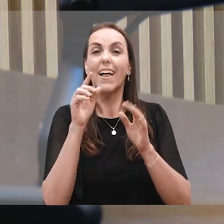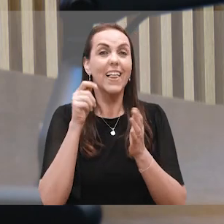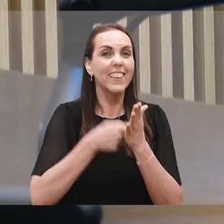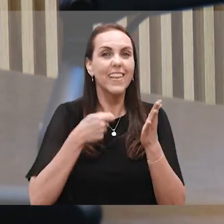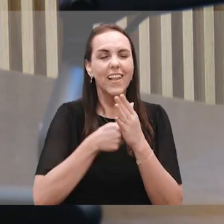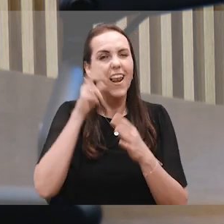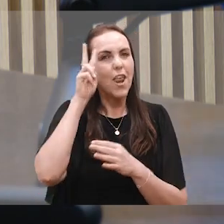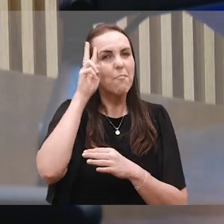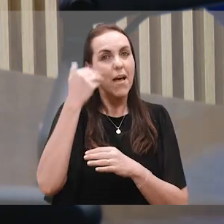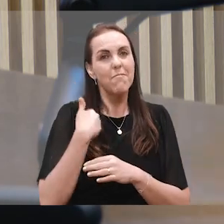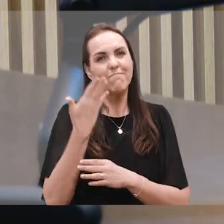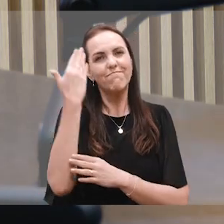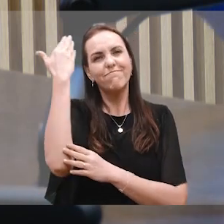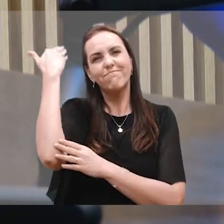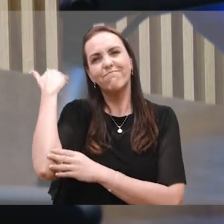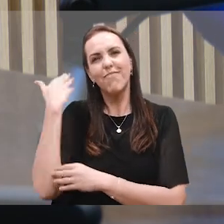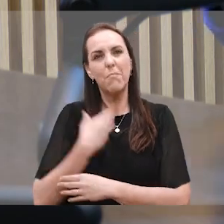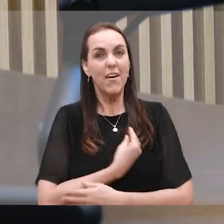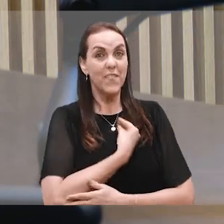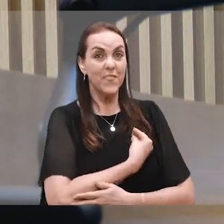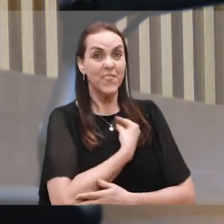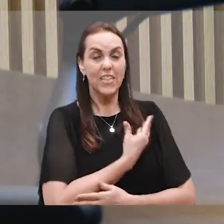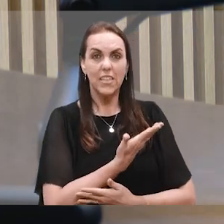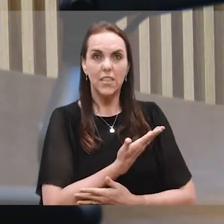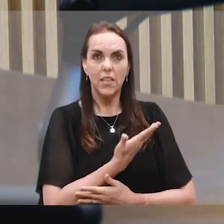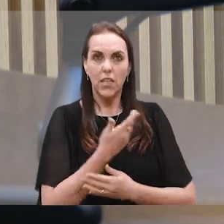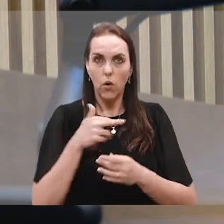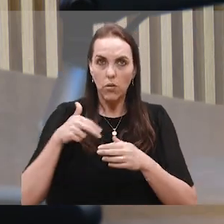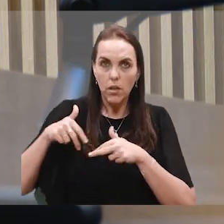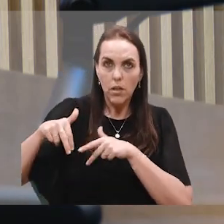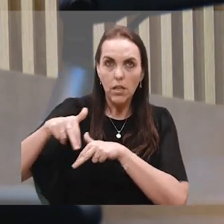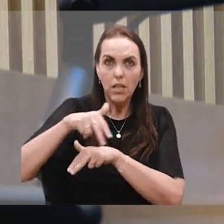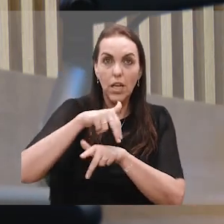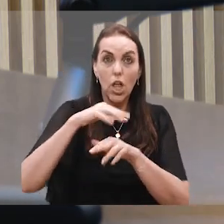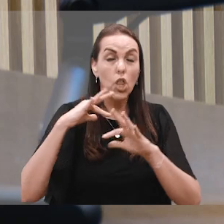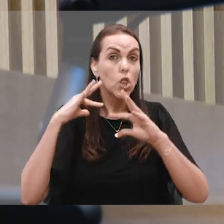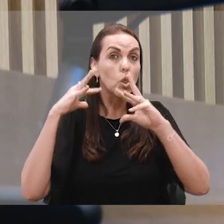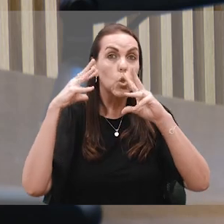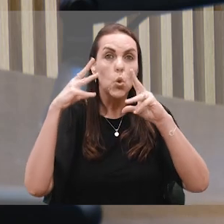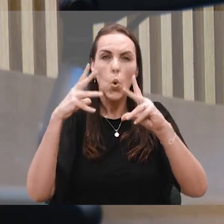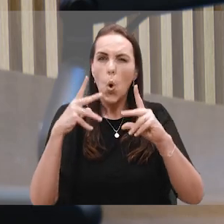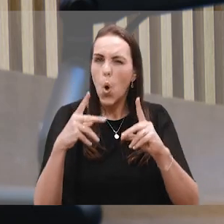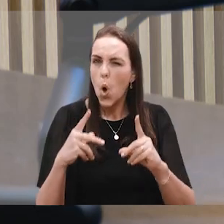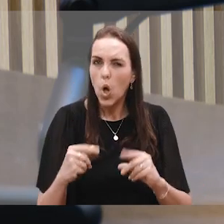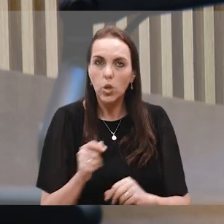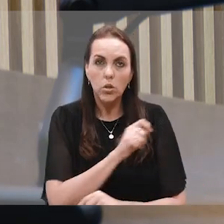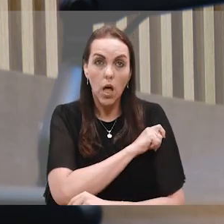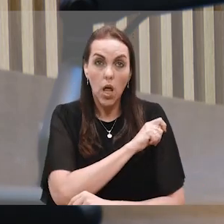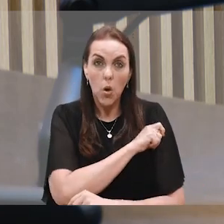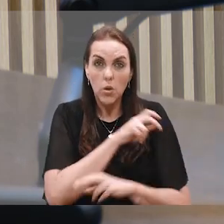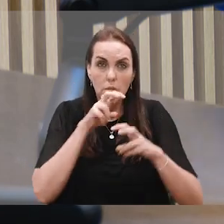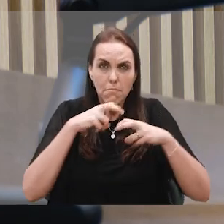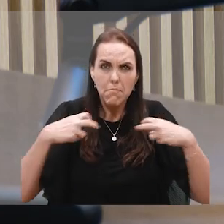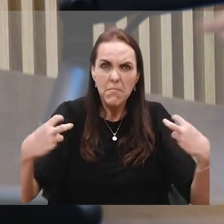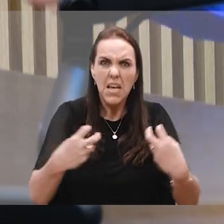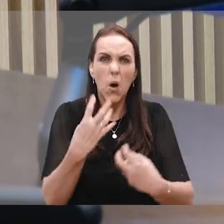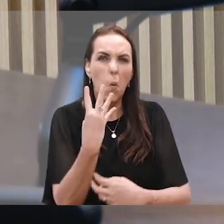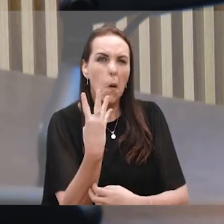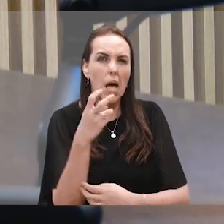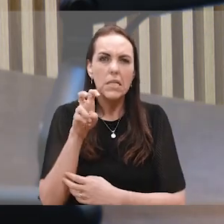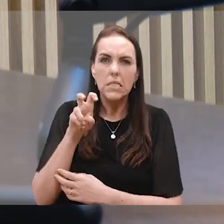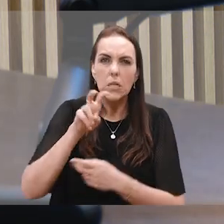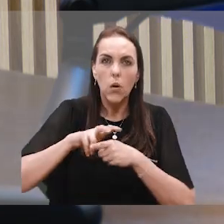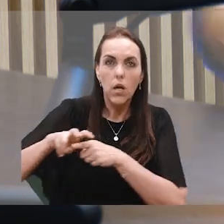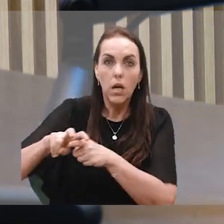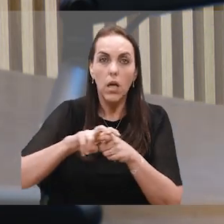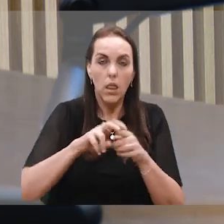tentando me lembrar de mim, na universidade, daqueles convívios. Eu passei, eram todos estudantes, todos, mesmo assim,